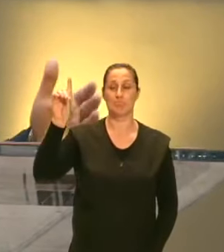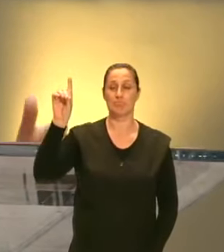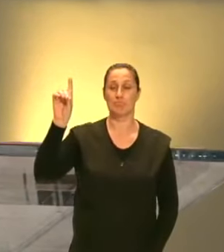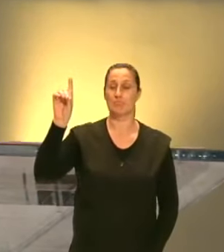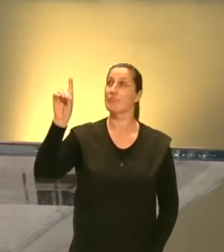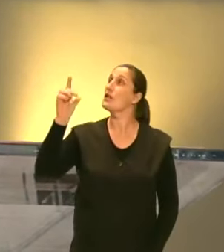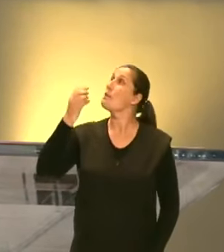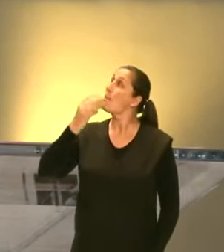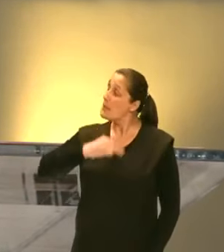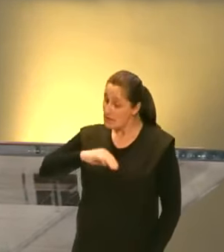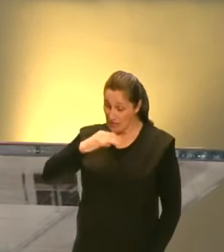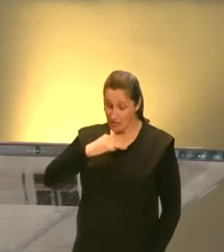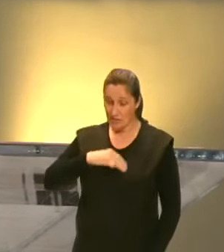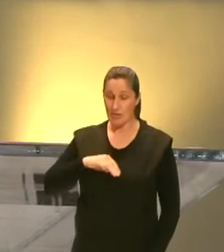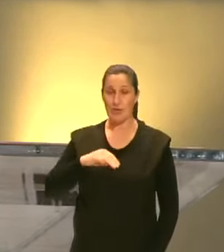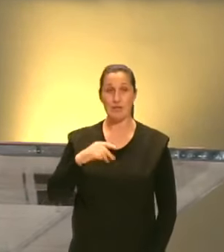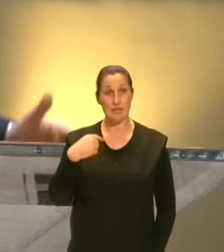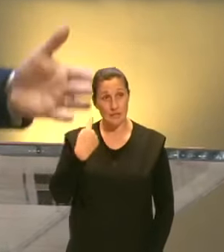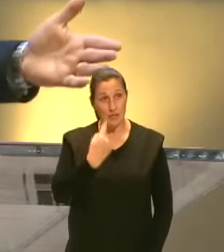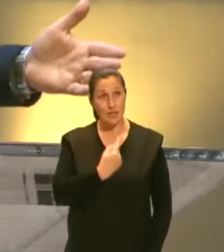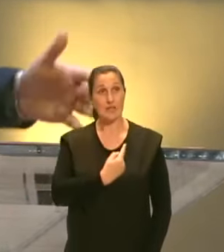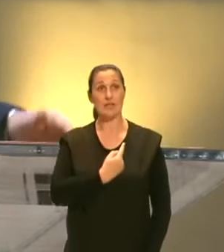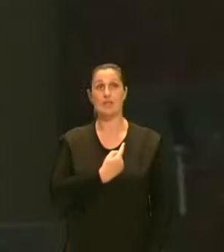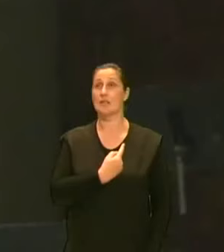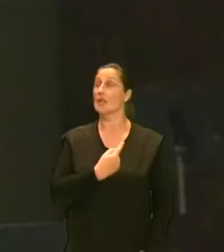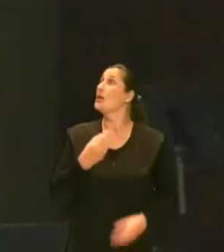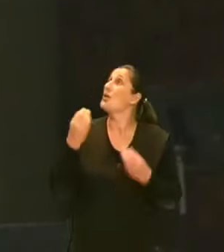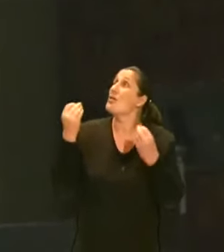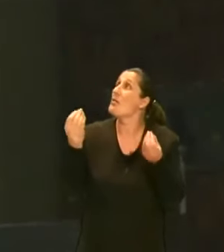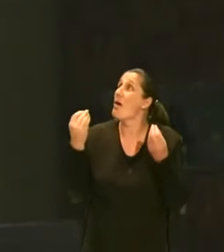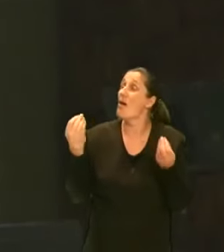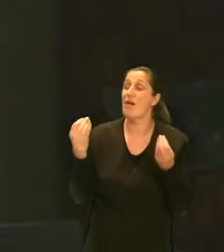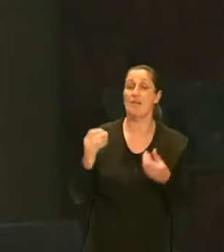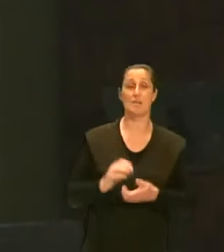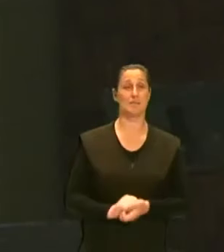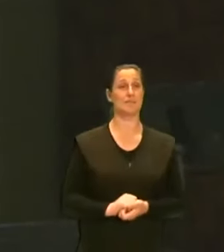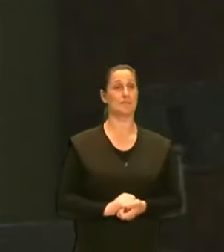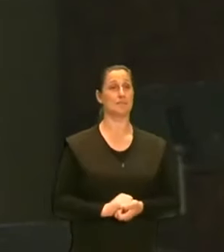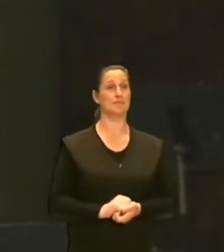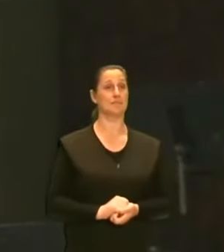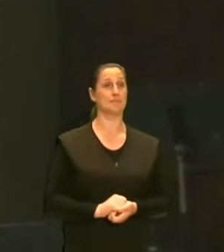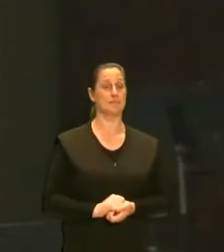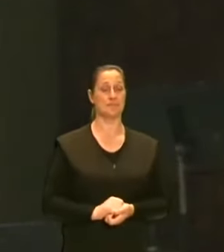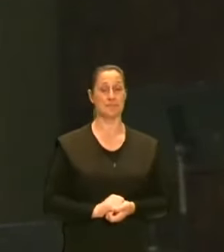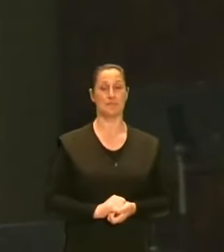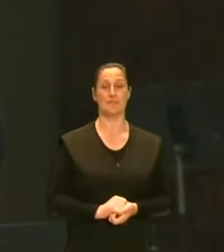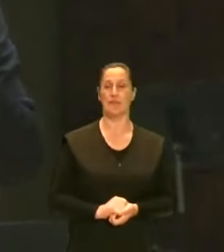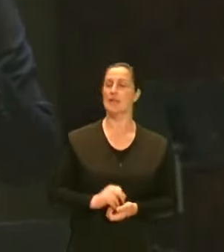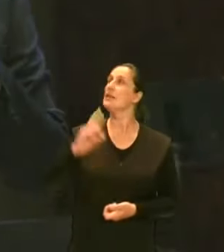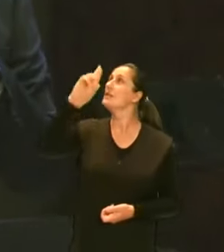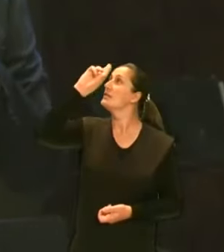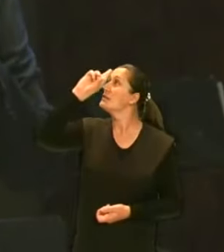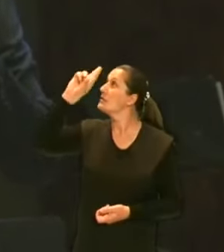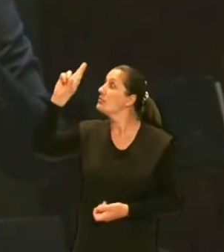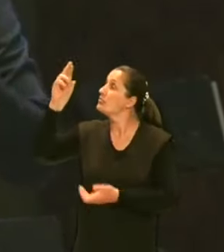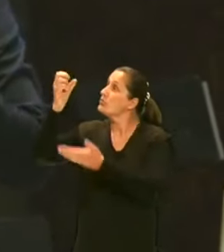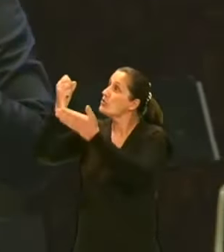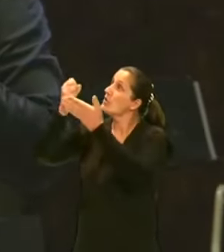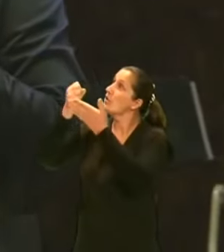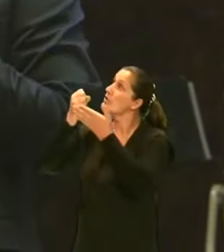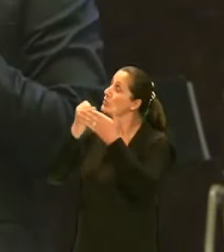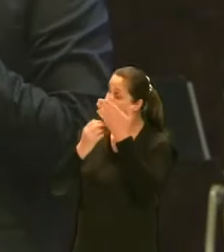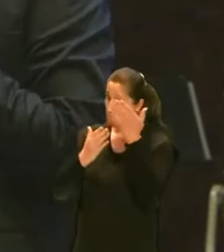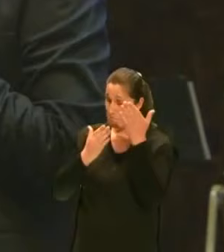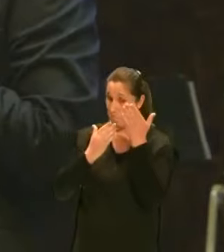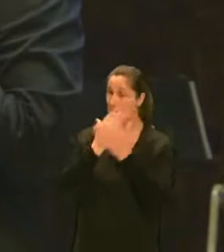tem misericórdia. Que é isso? Ou o Senhor nos ajuda a passar